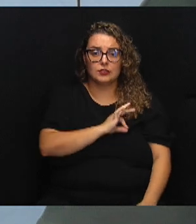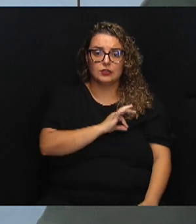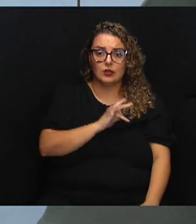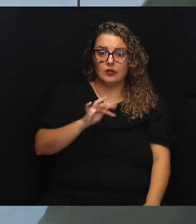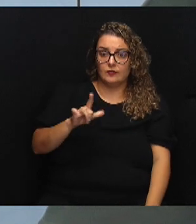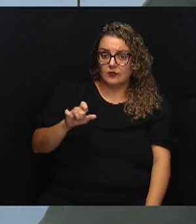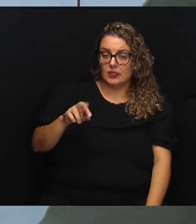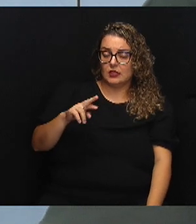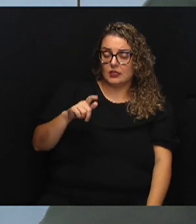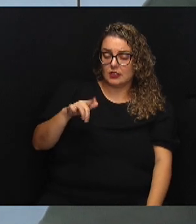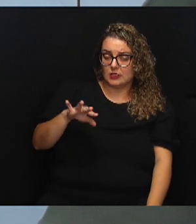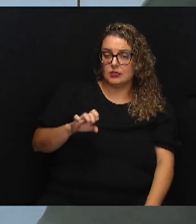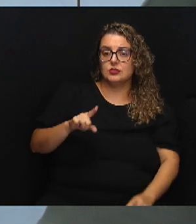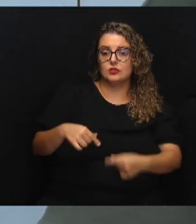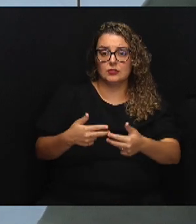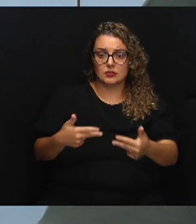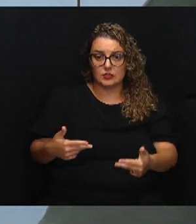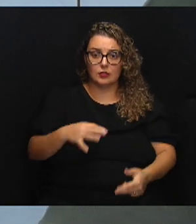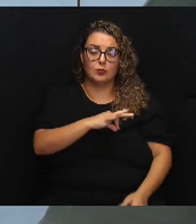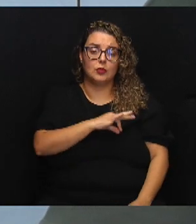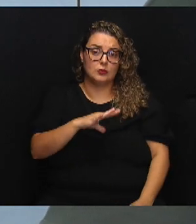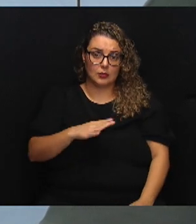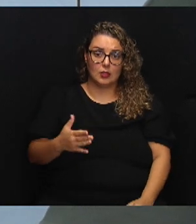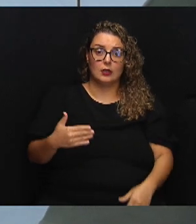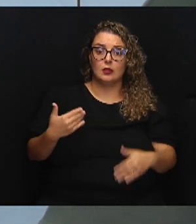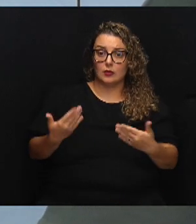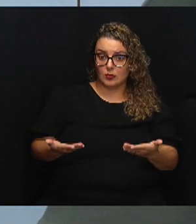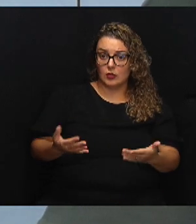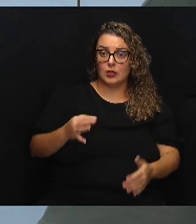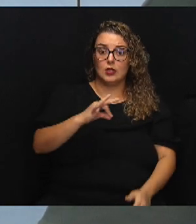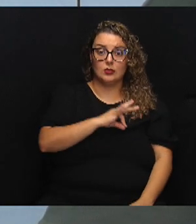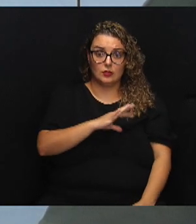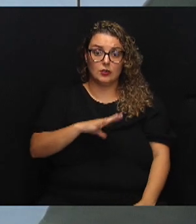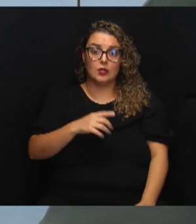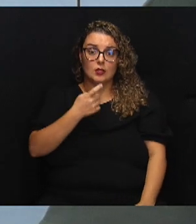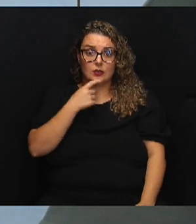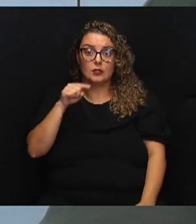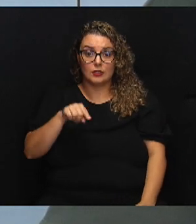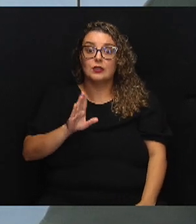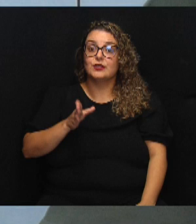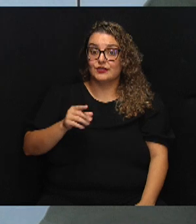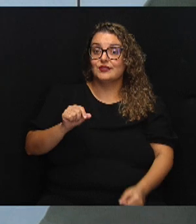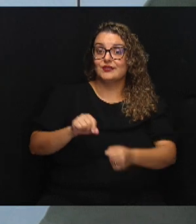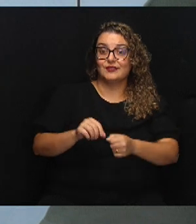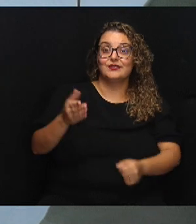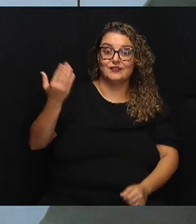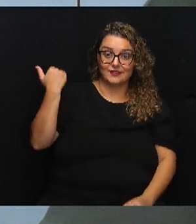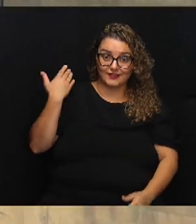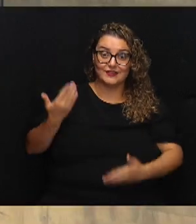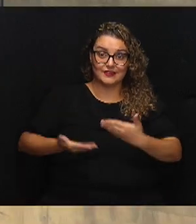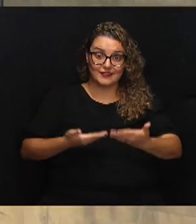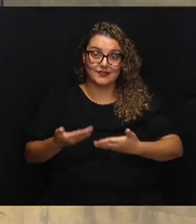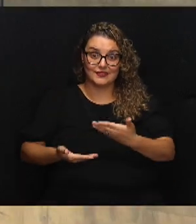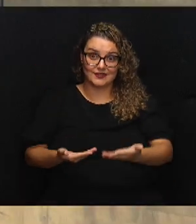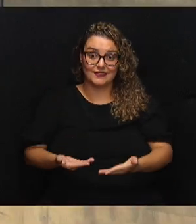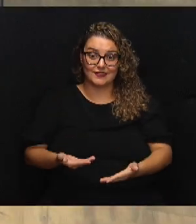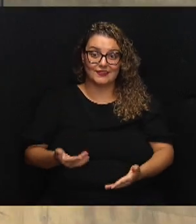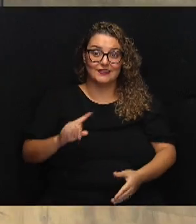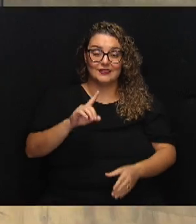e outras coisas mais. Embora a Guarda Municipal de Campinas já fazia esse serviço sem